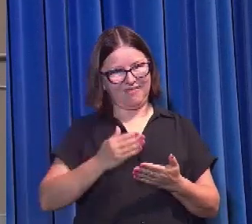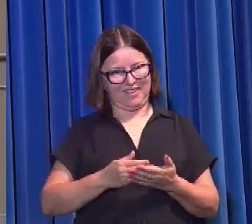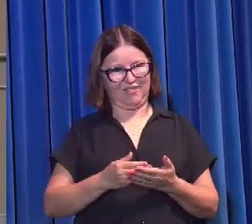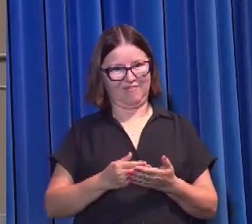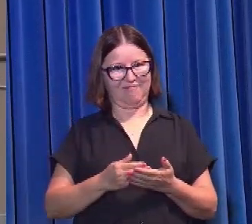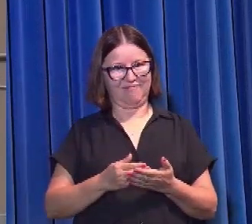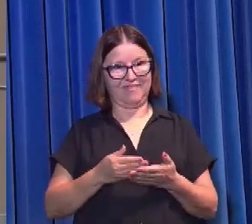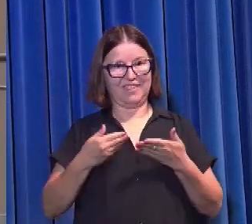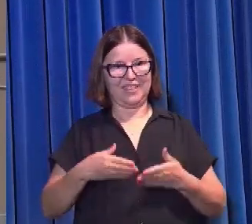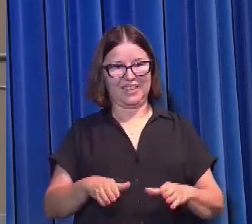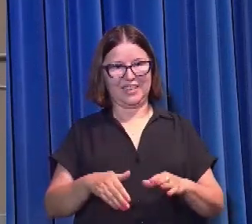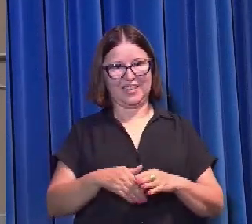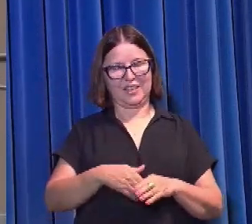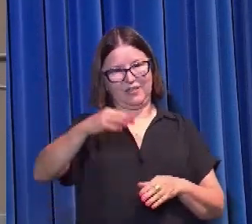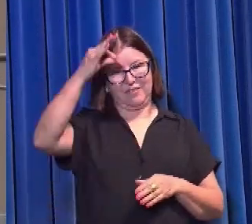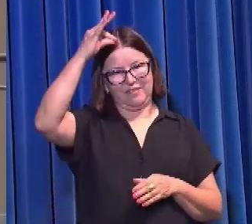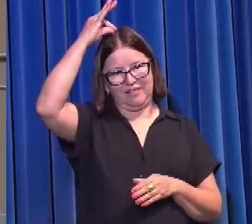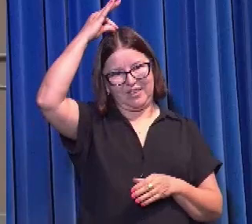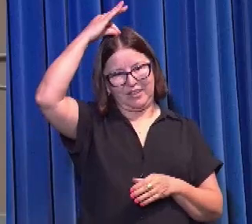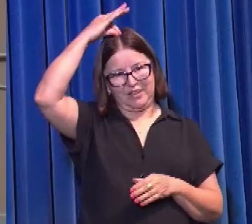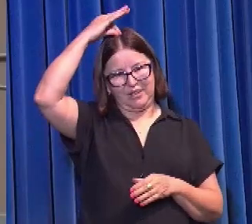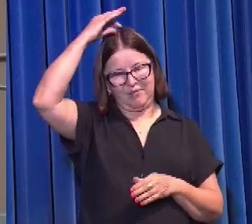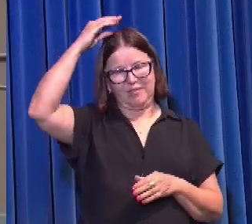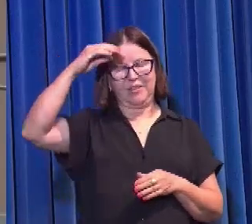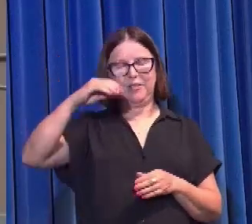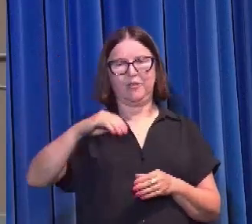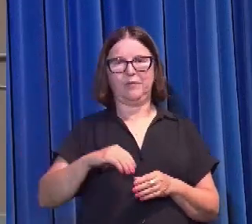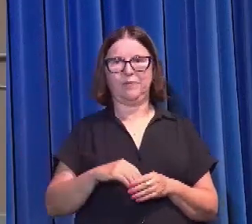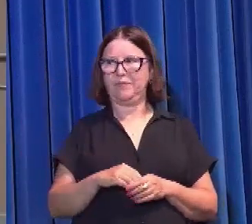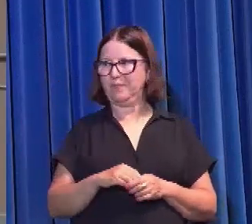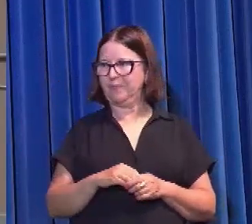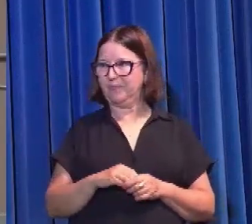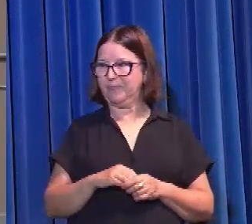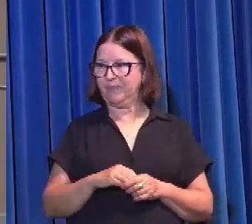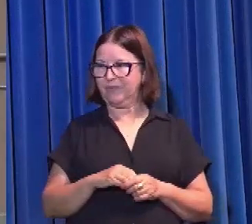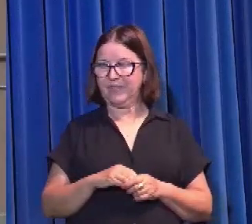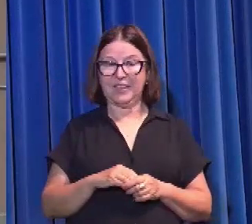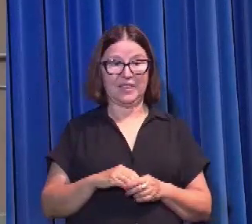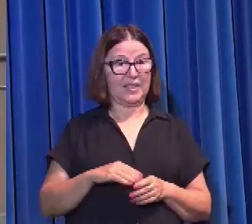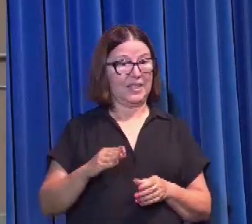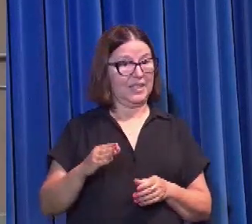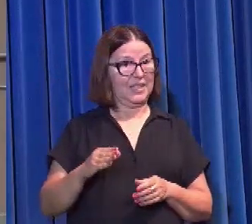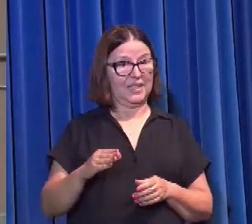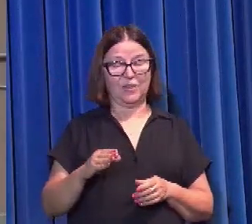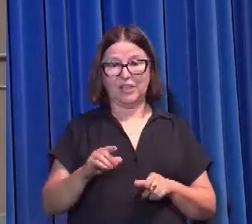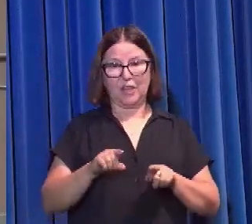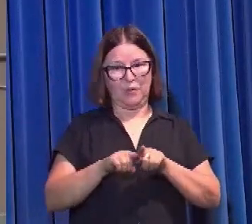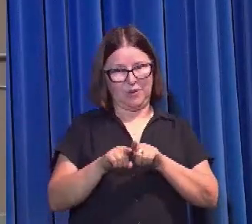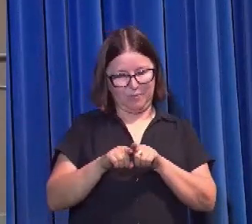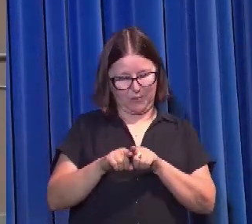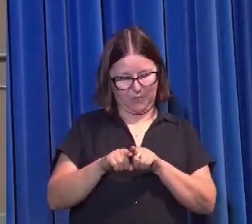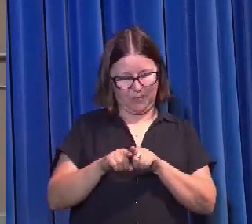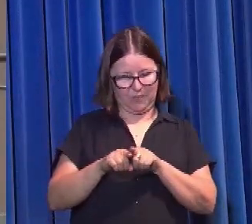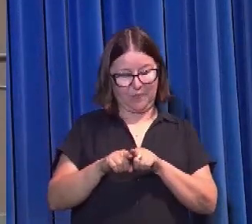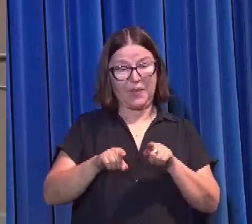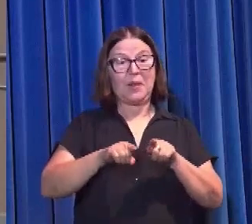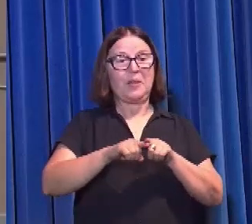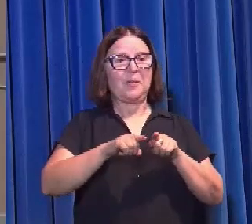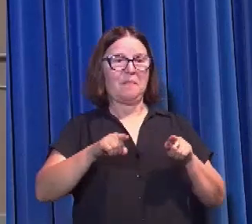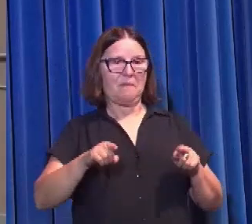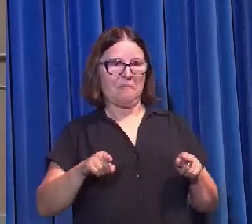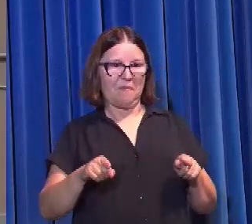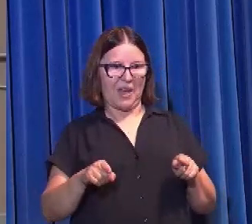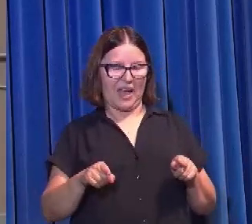se você ainda não creu no Evangelho, meus irmãos, não posso nem chamar de irmão, eu sugiro que você continue